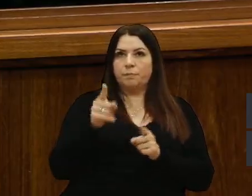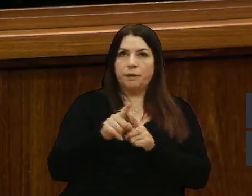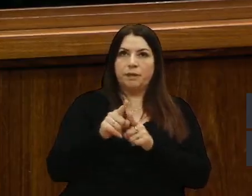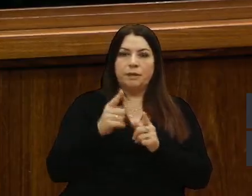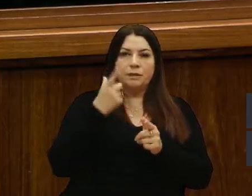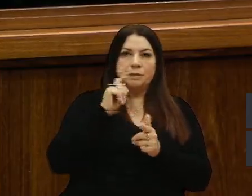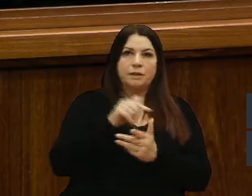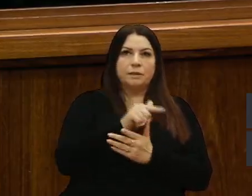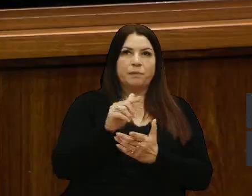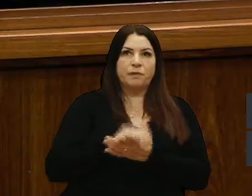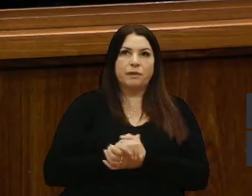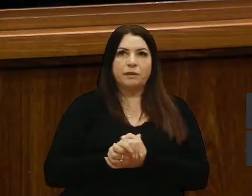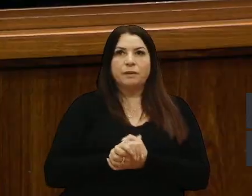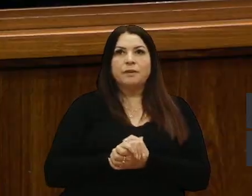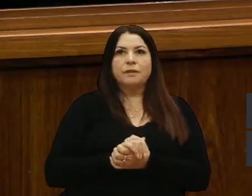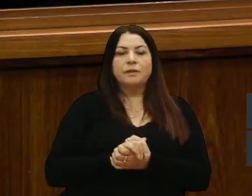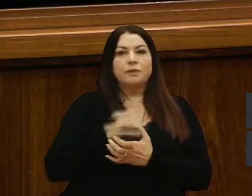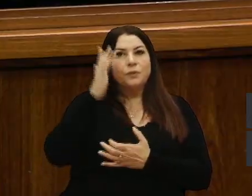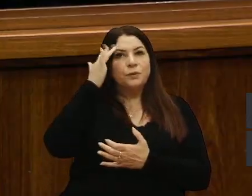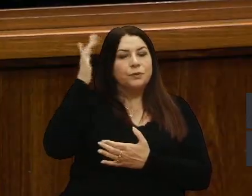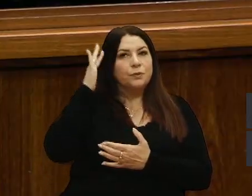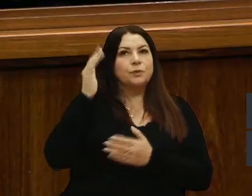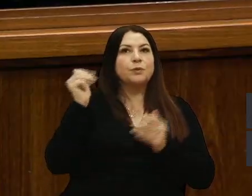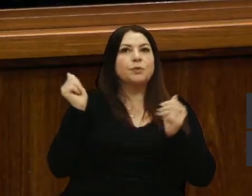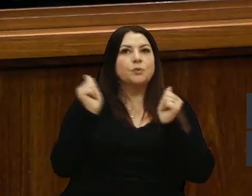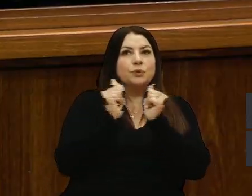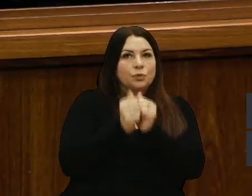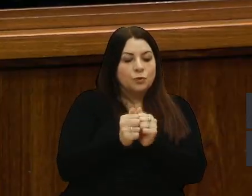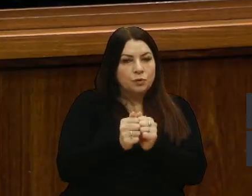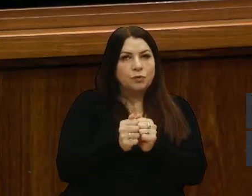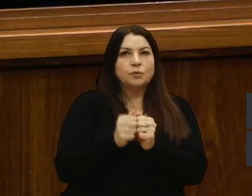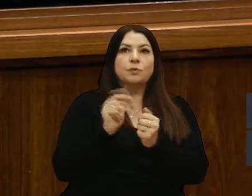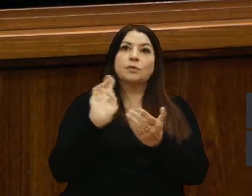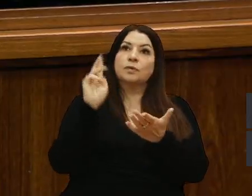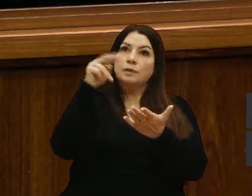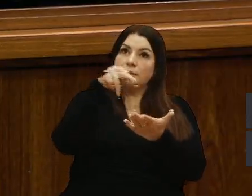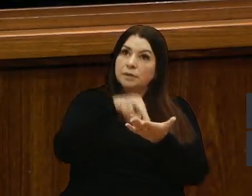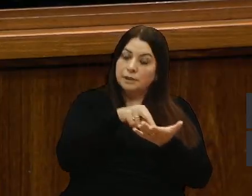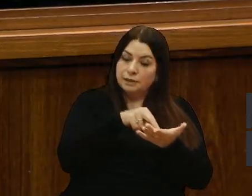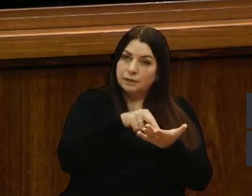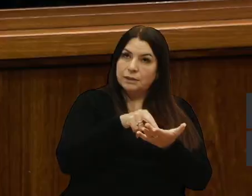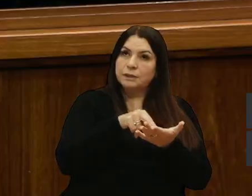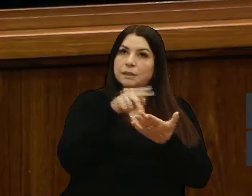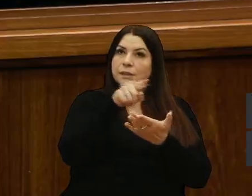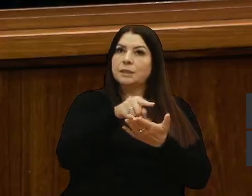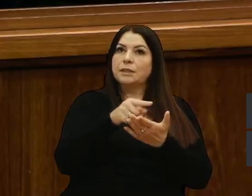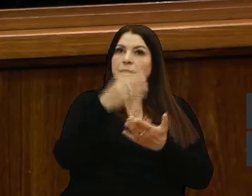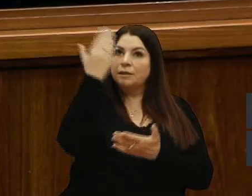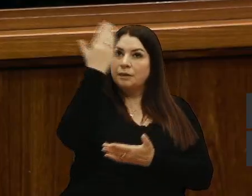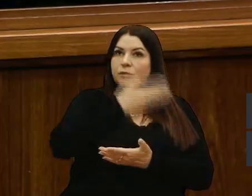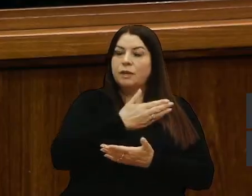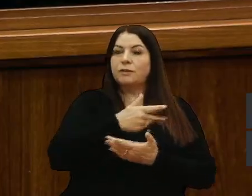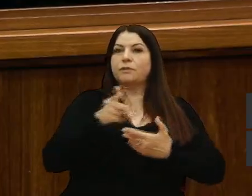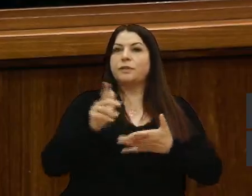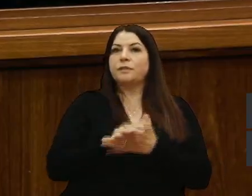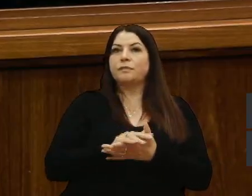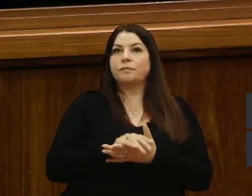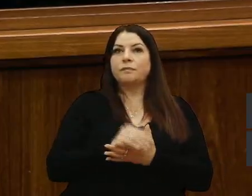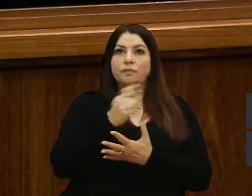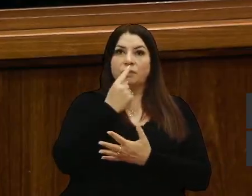conquista importante, um sonho que se sonha junto, é realidade, e essa é a prova, vereadora